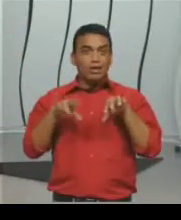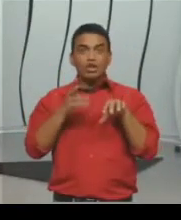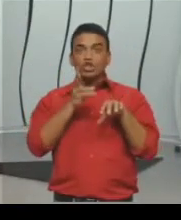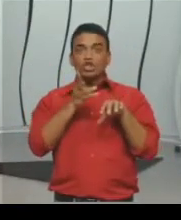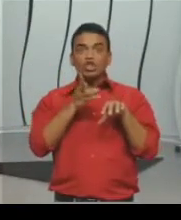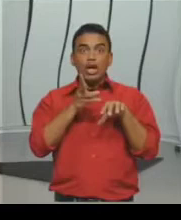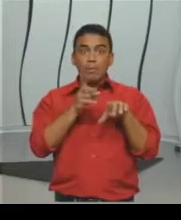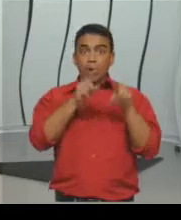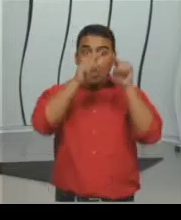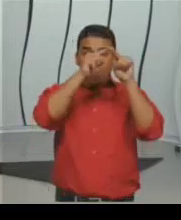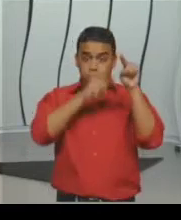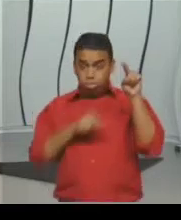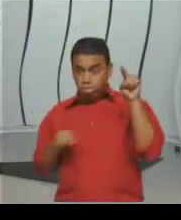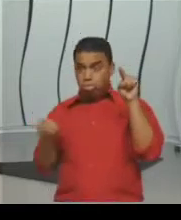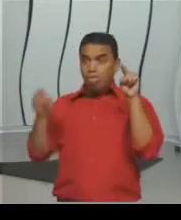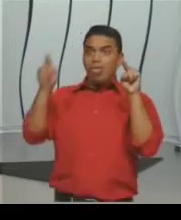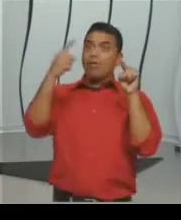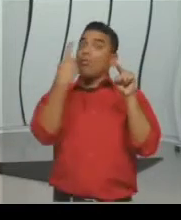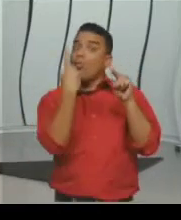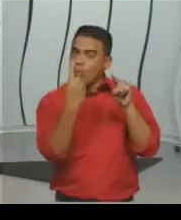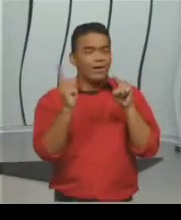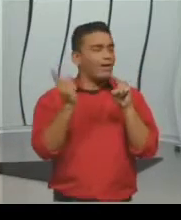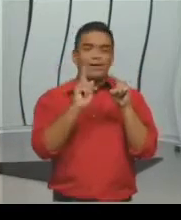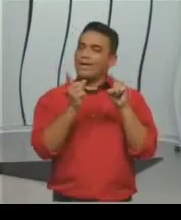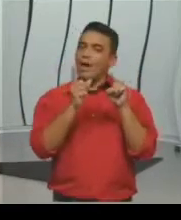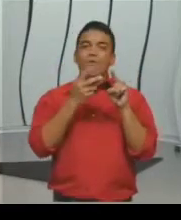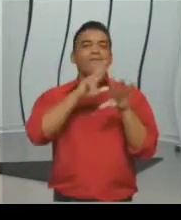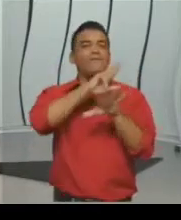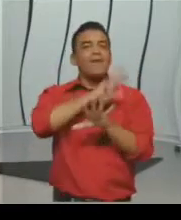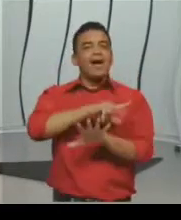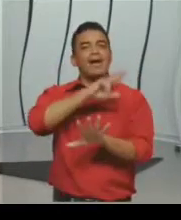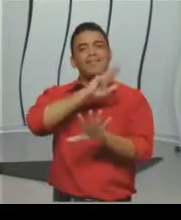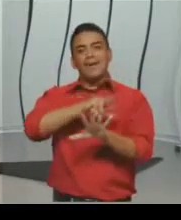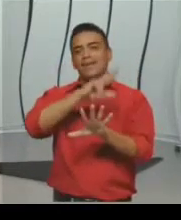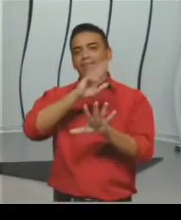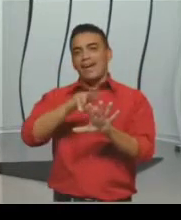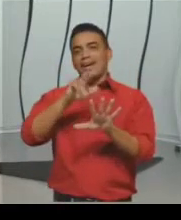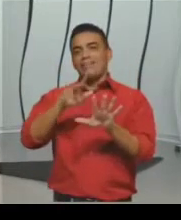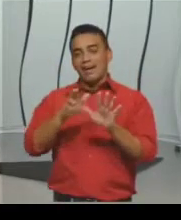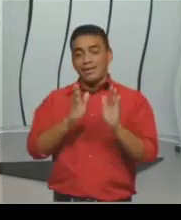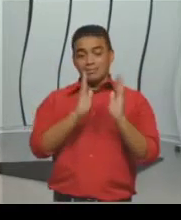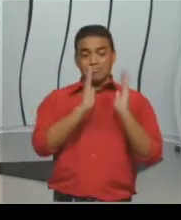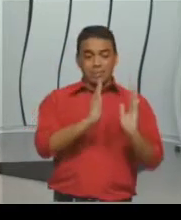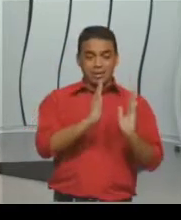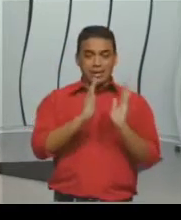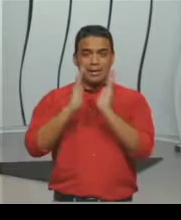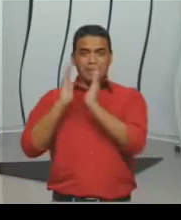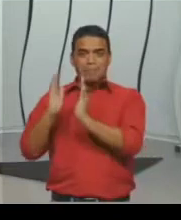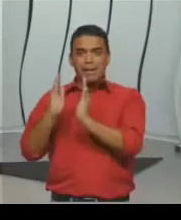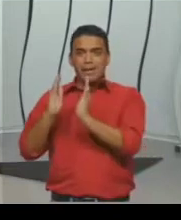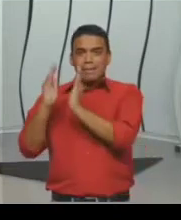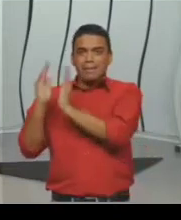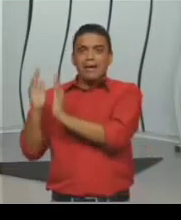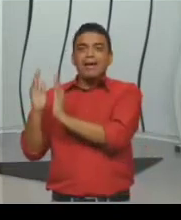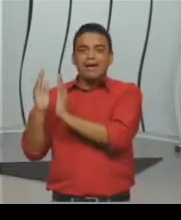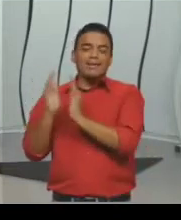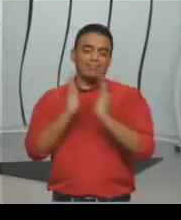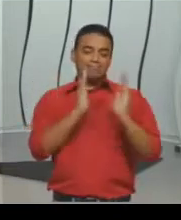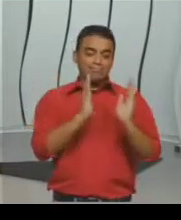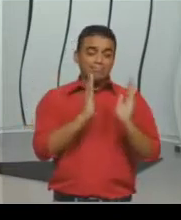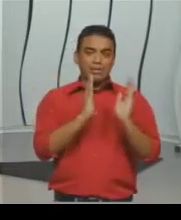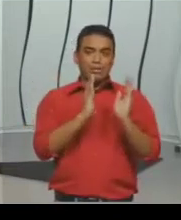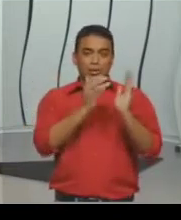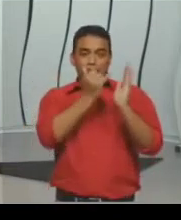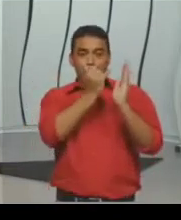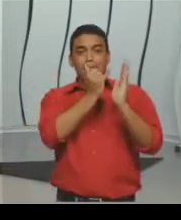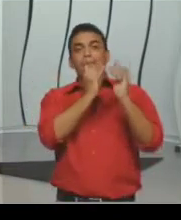corrente elétrica passando numa lâmpada e logo em seguida essa mesma corrente passando na outra. Não, ela se dividiu aqui, ó. Uma veio para cá, deixa eu